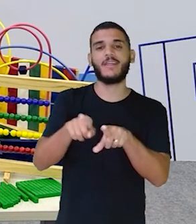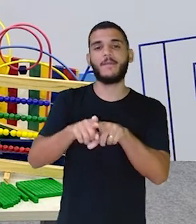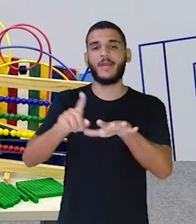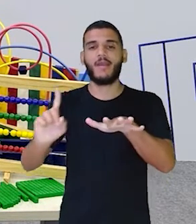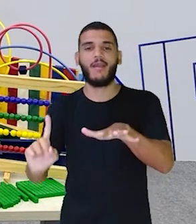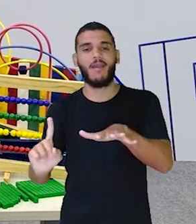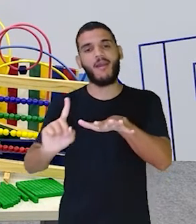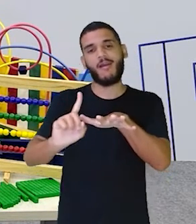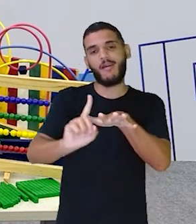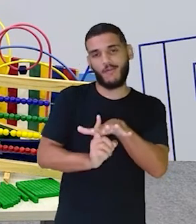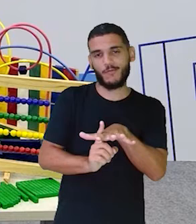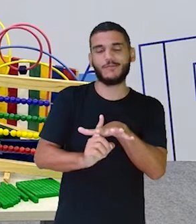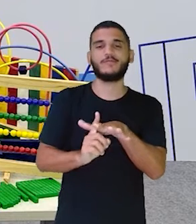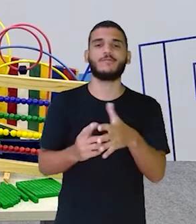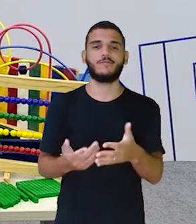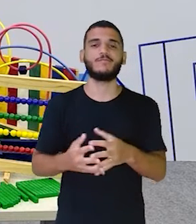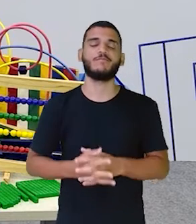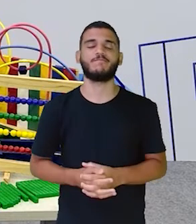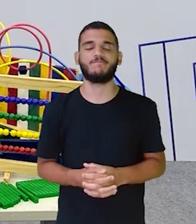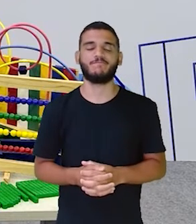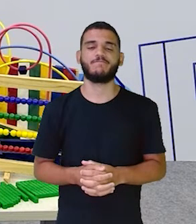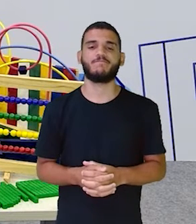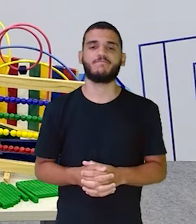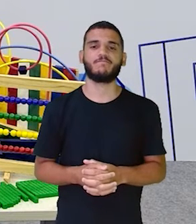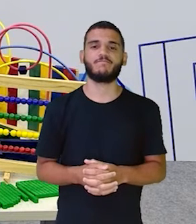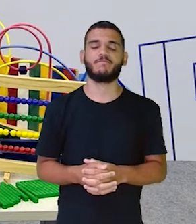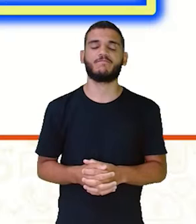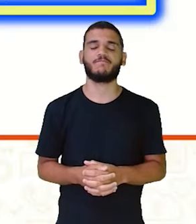contemplado no seu fazer diário.